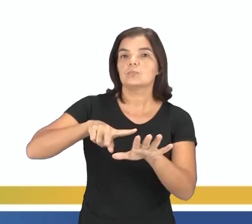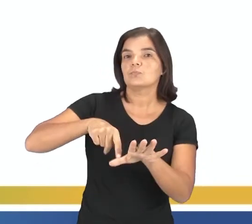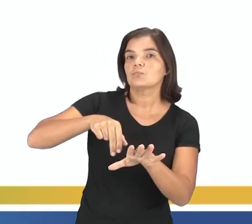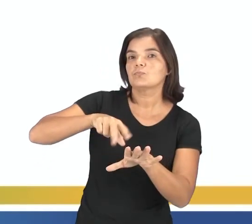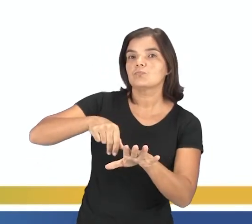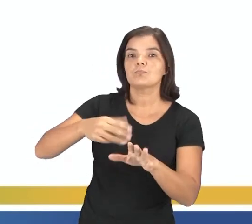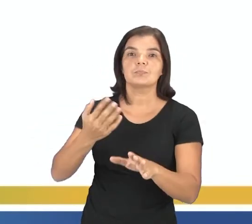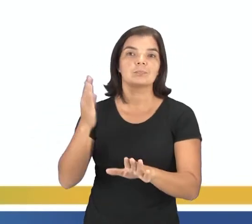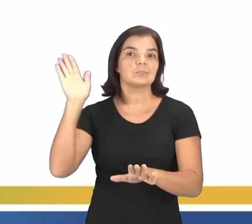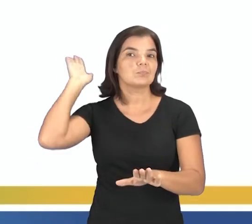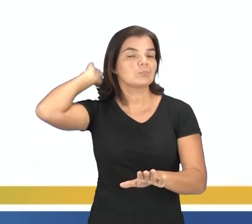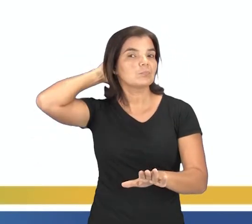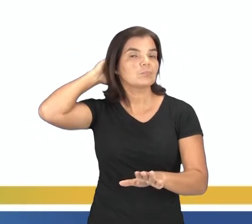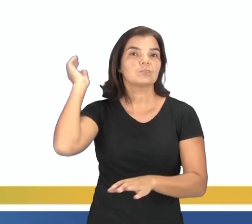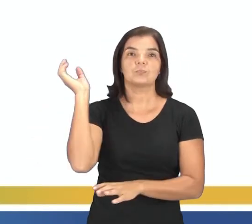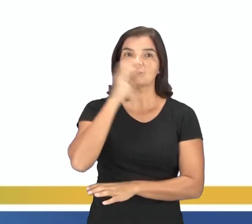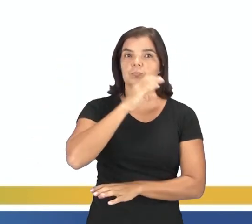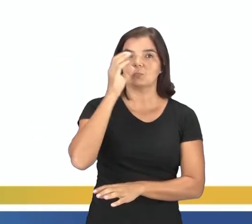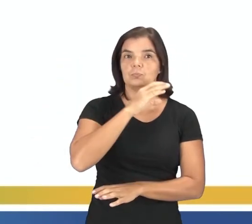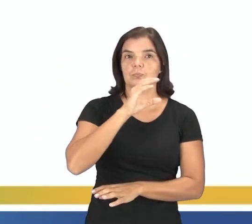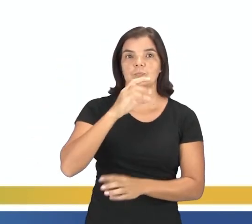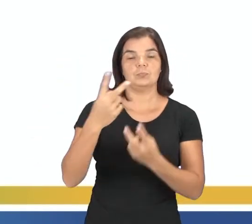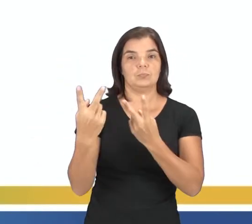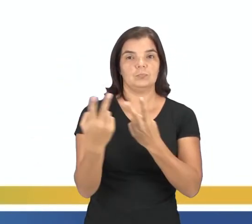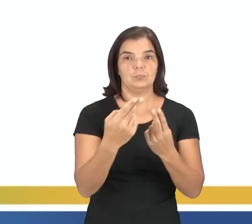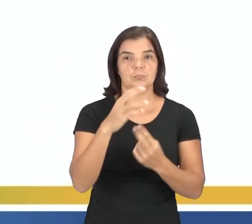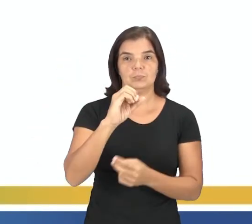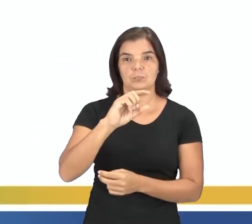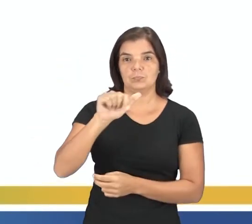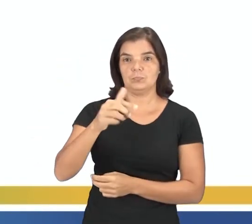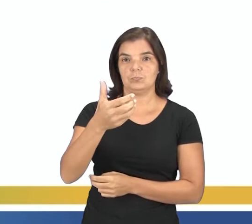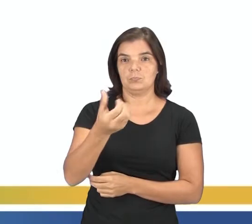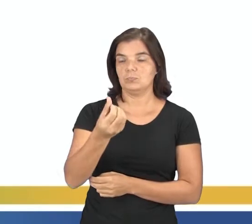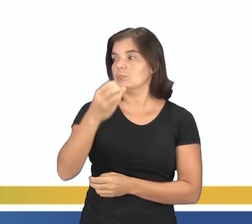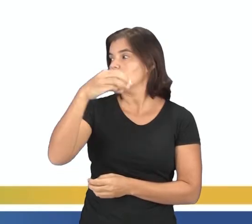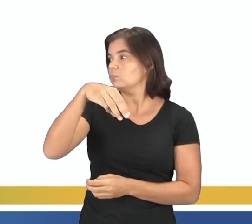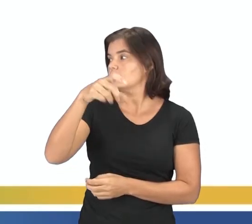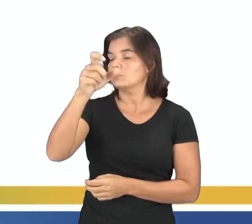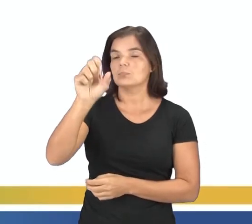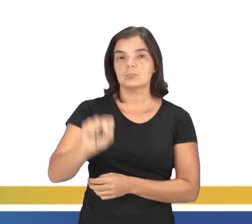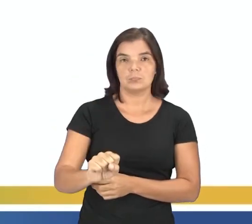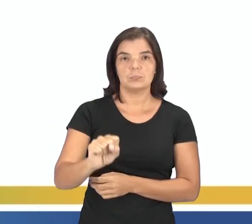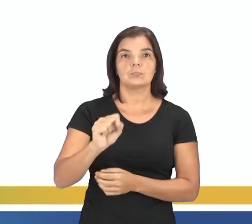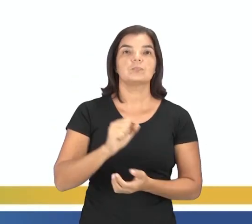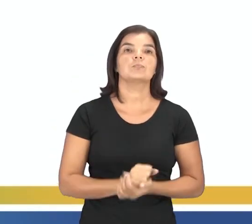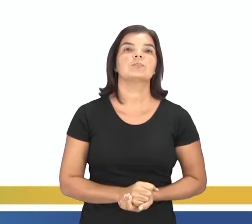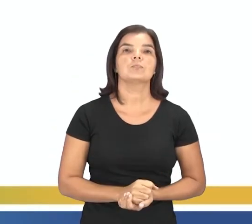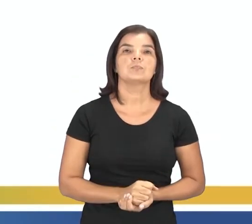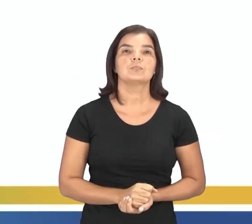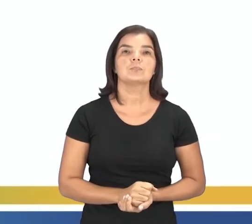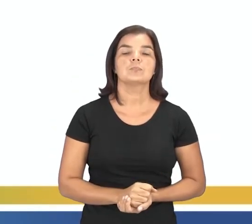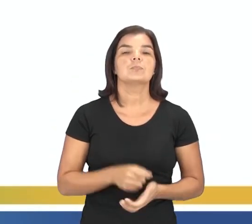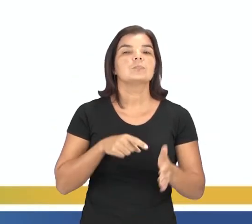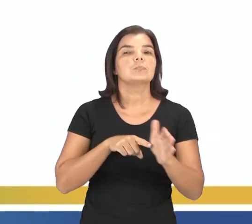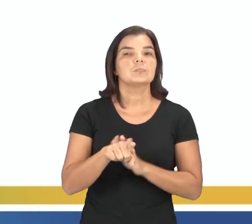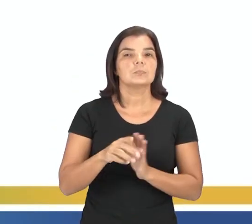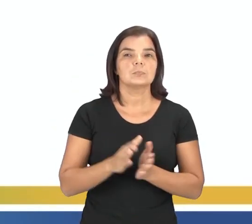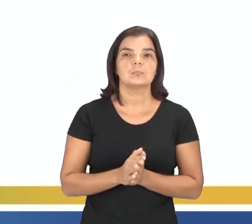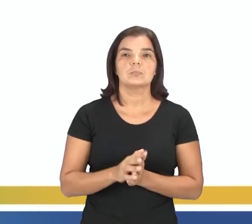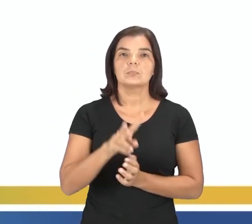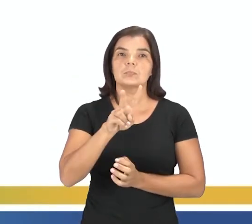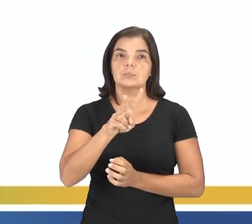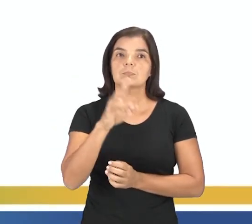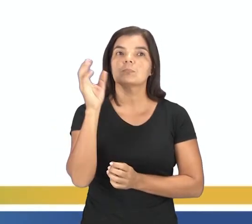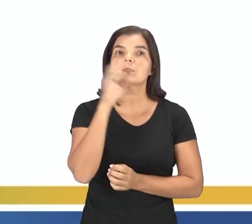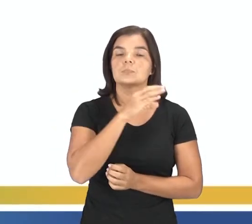para trás com uma velocidade de módulo igual a 0,6 metros por segundo. Pergunta: